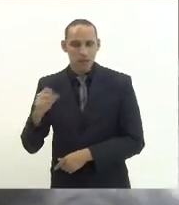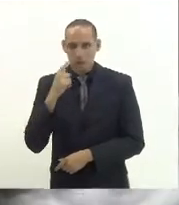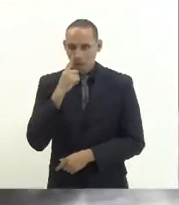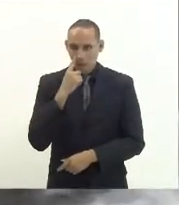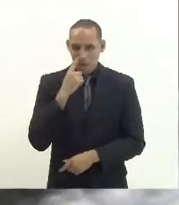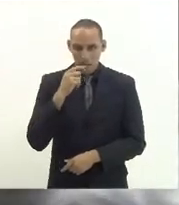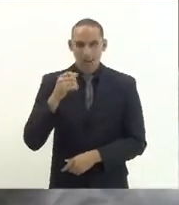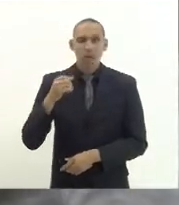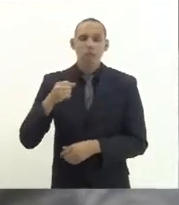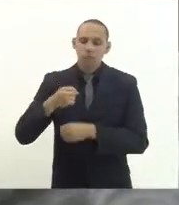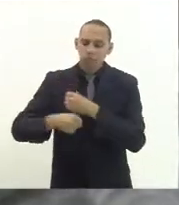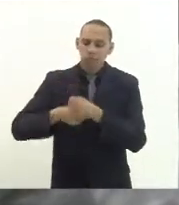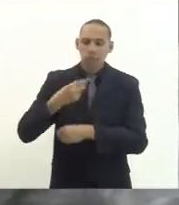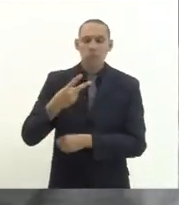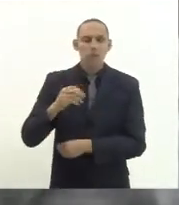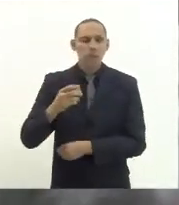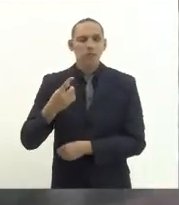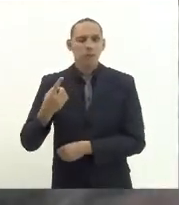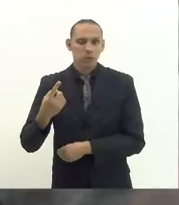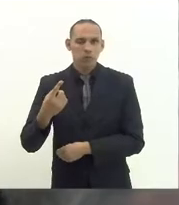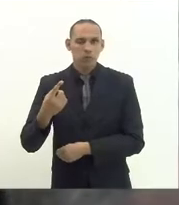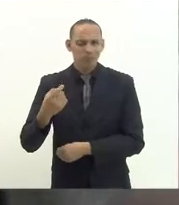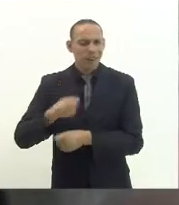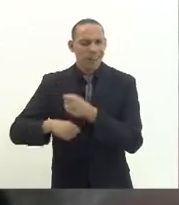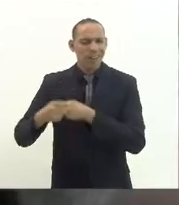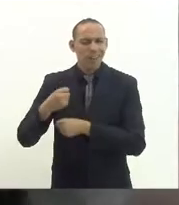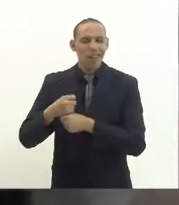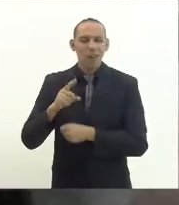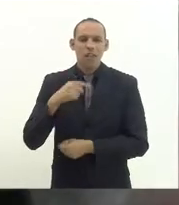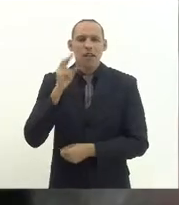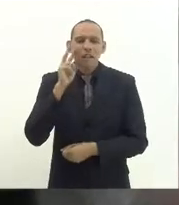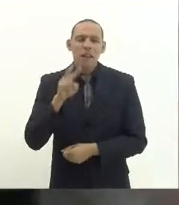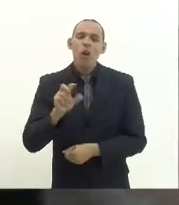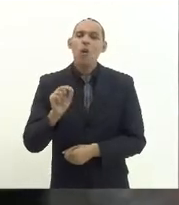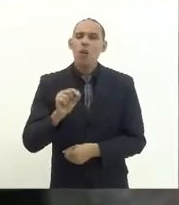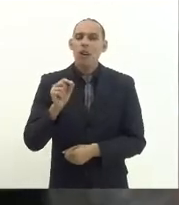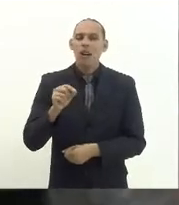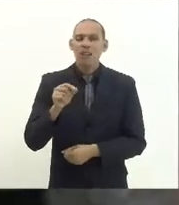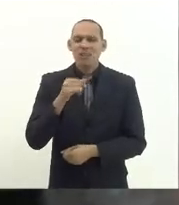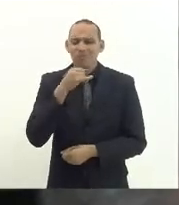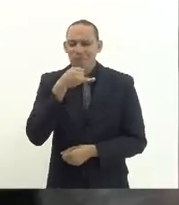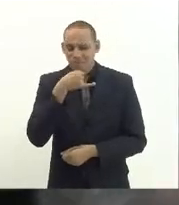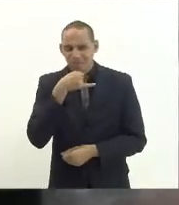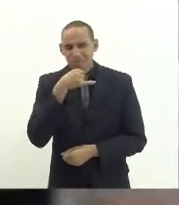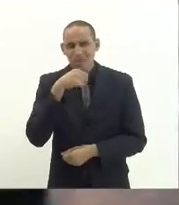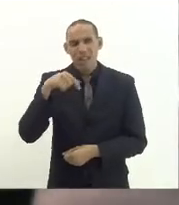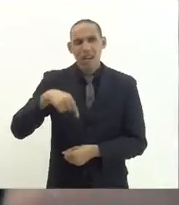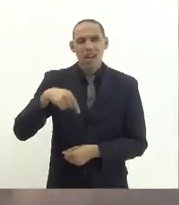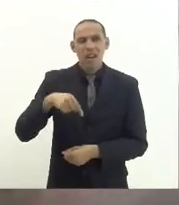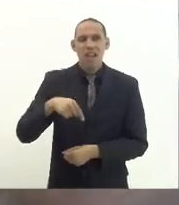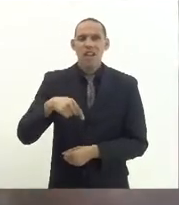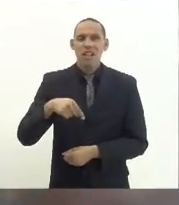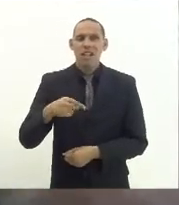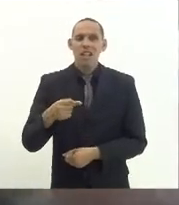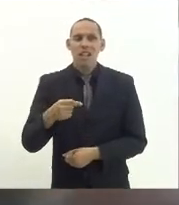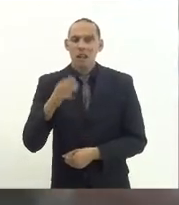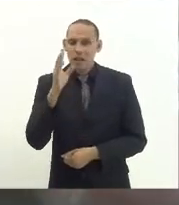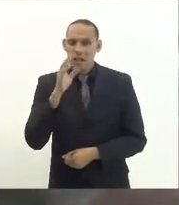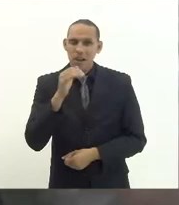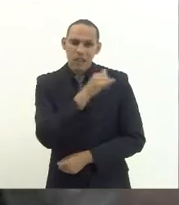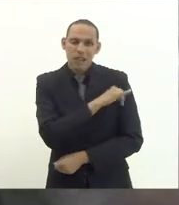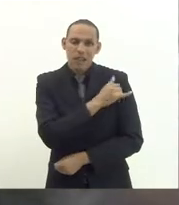2021 a gente viu com muita tristeza o futebol no Rio de Janeiro com duas equipes na série B